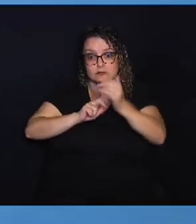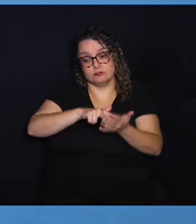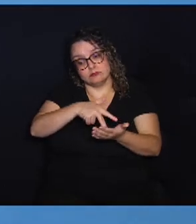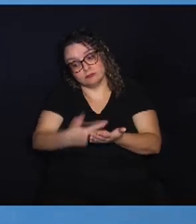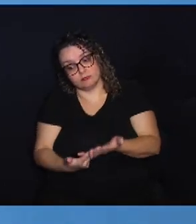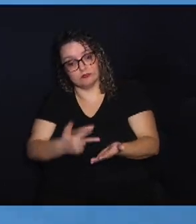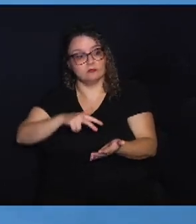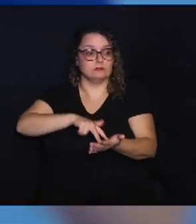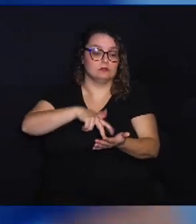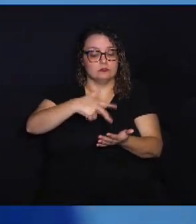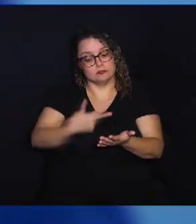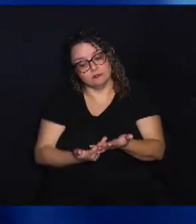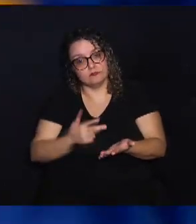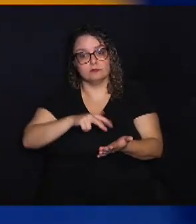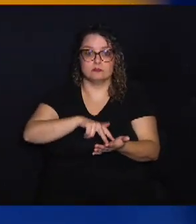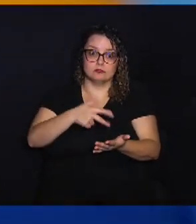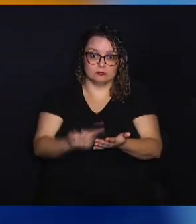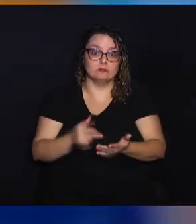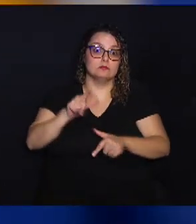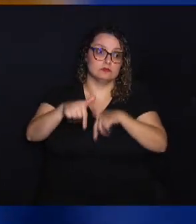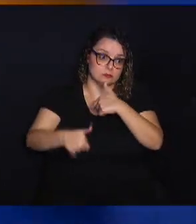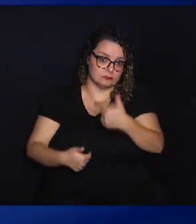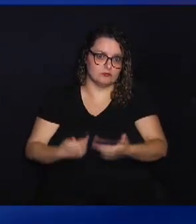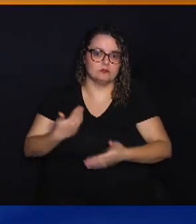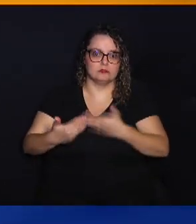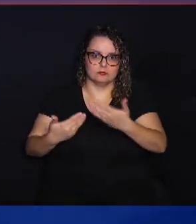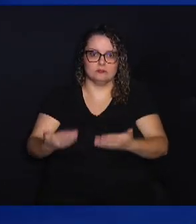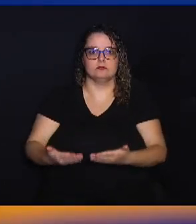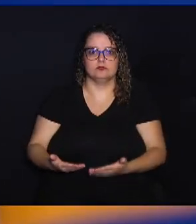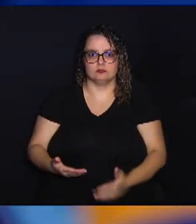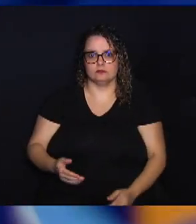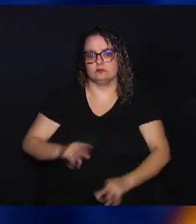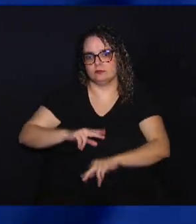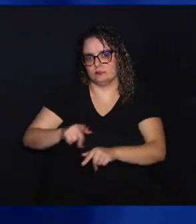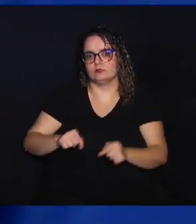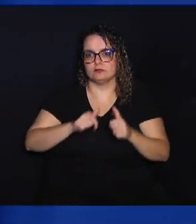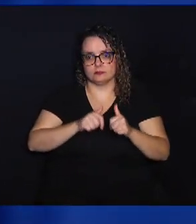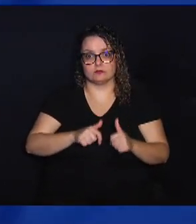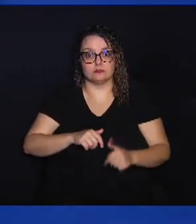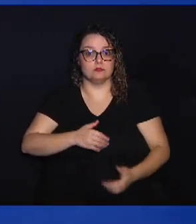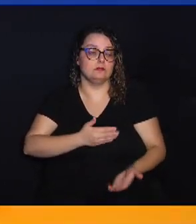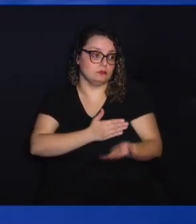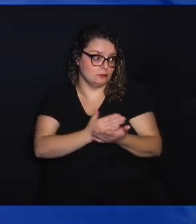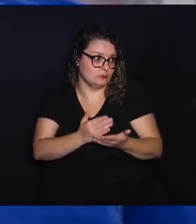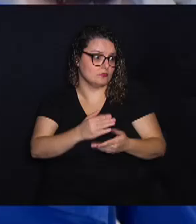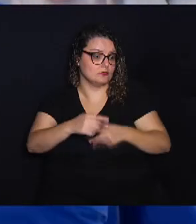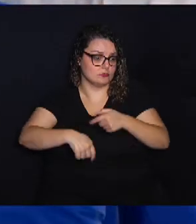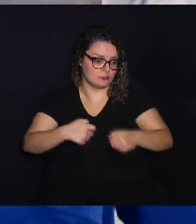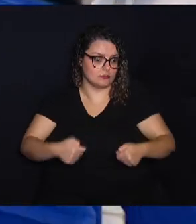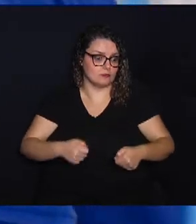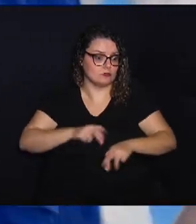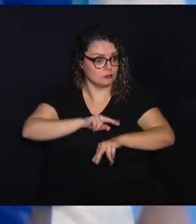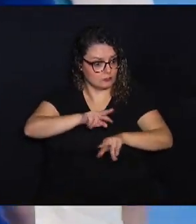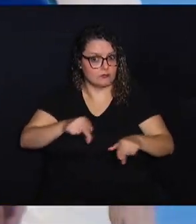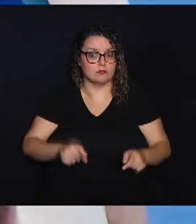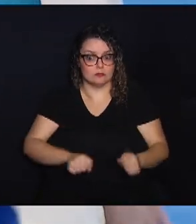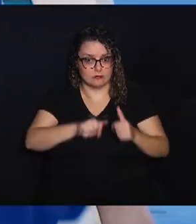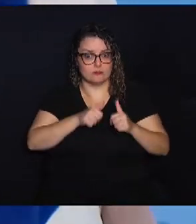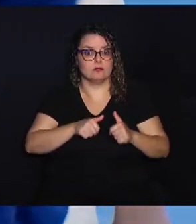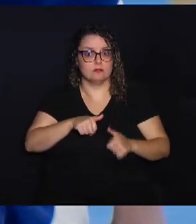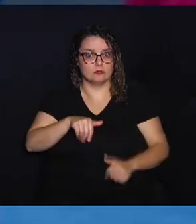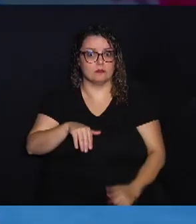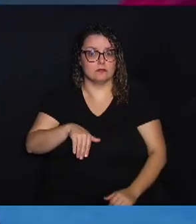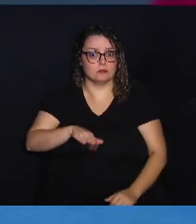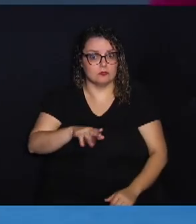todos os aspectos. E desde a sua criação, né, o judô cresceu muito mundialmente, né? Atualmente são mais de 200 países que praticam